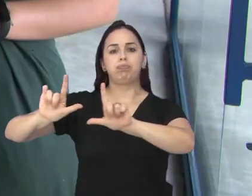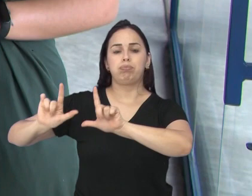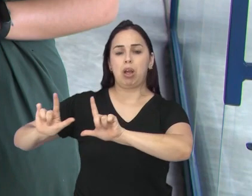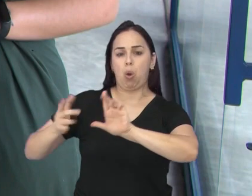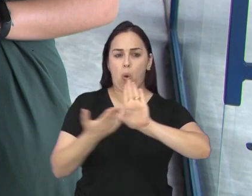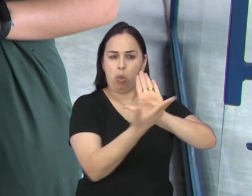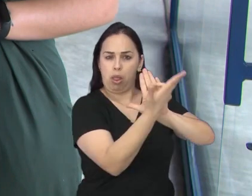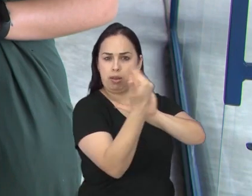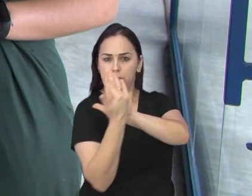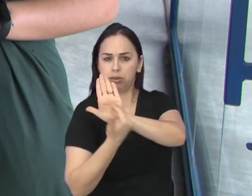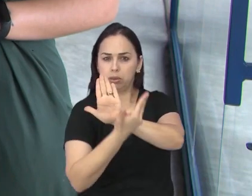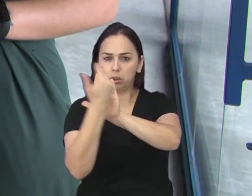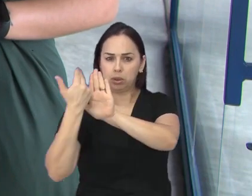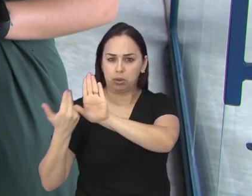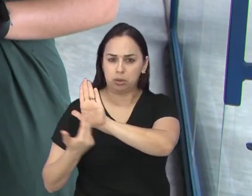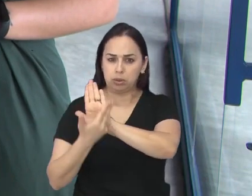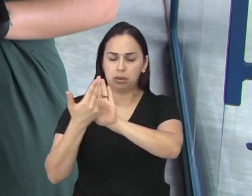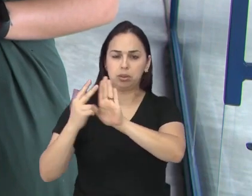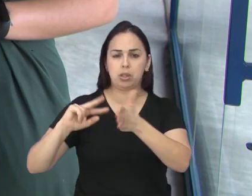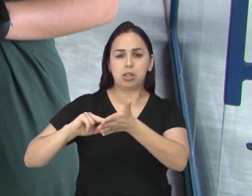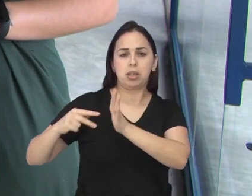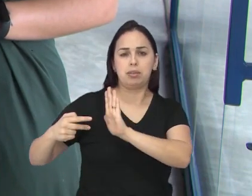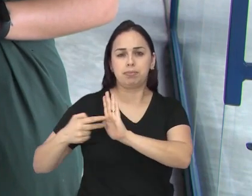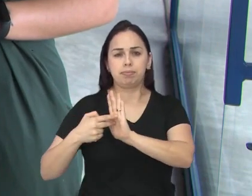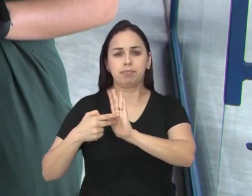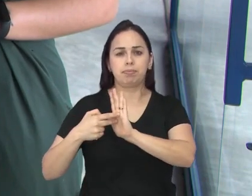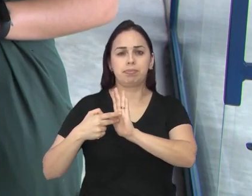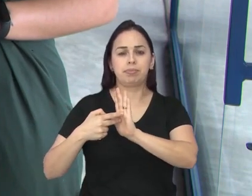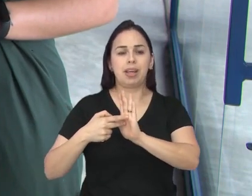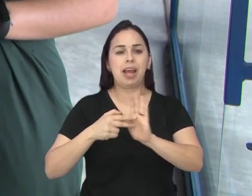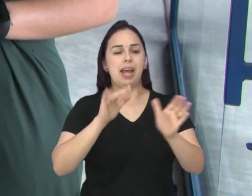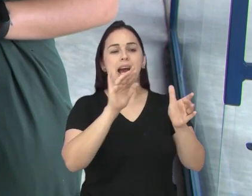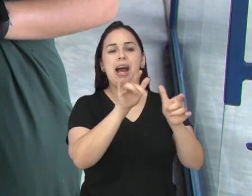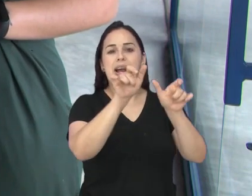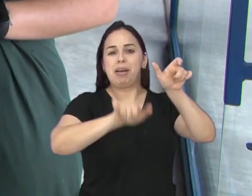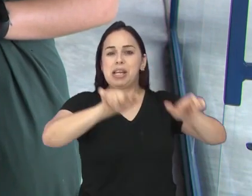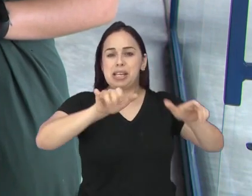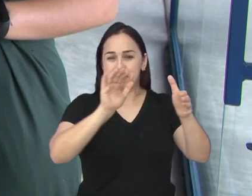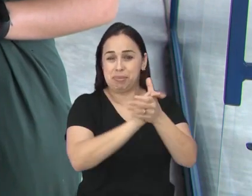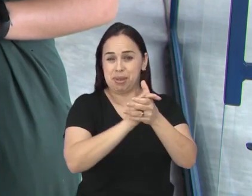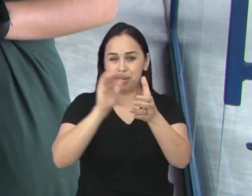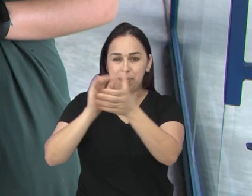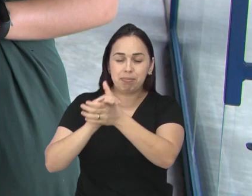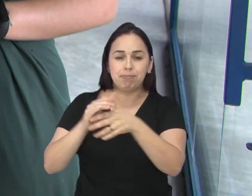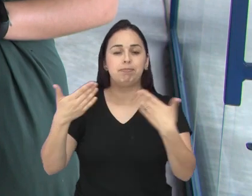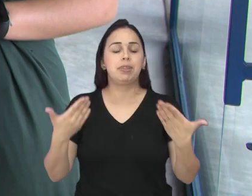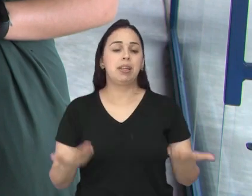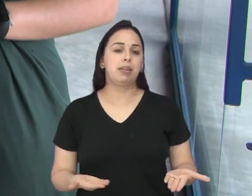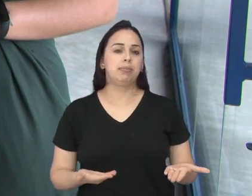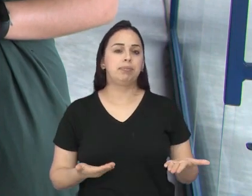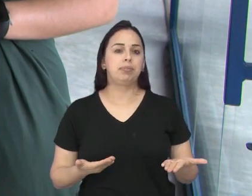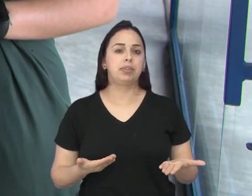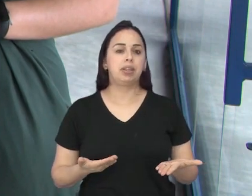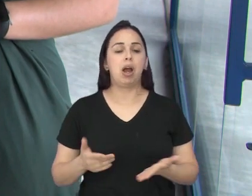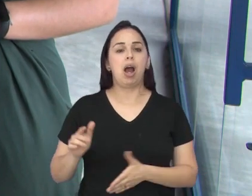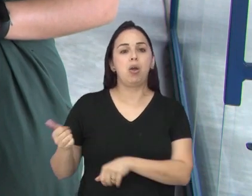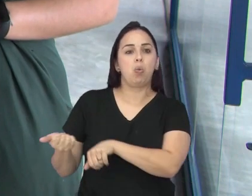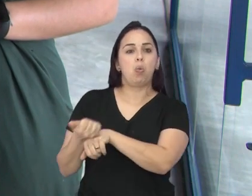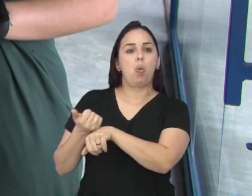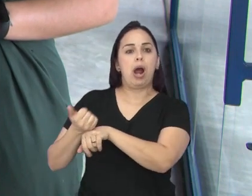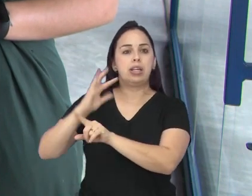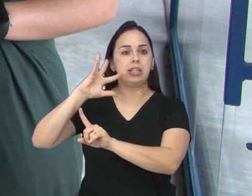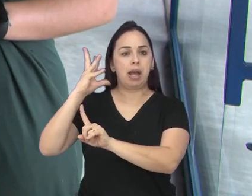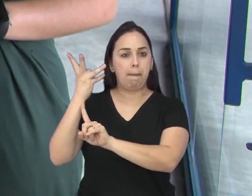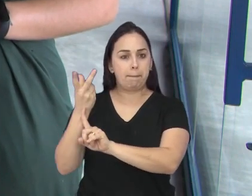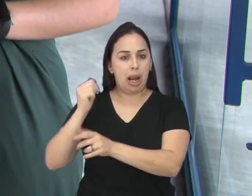com desenhos a bico de pena, que representavam lá os casarios da cidade, aquela coisa toda. E apareceu um artista